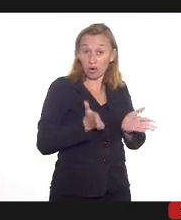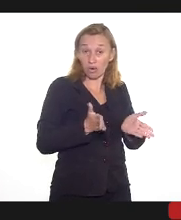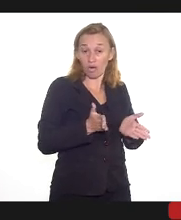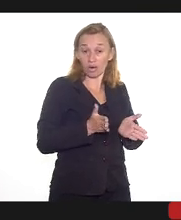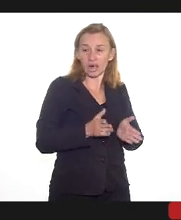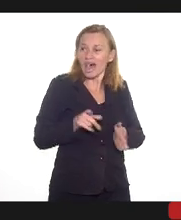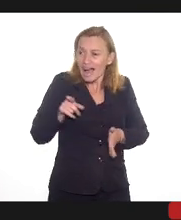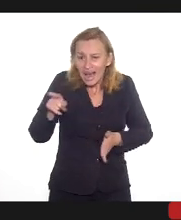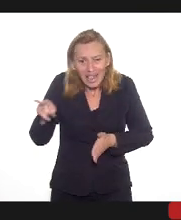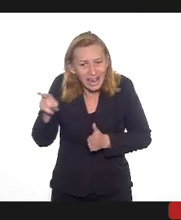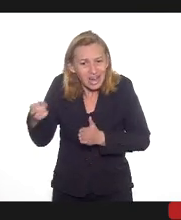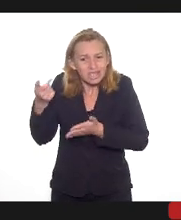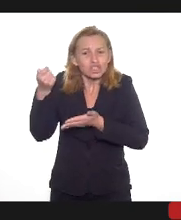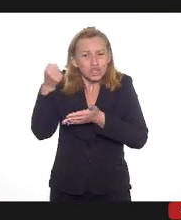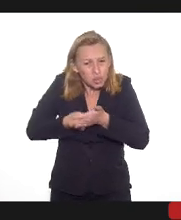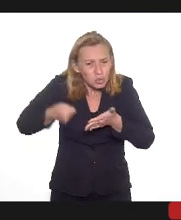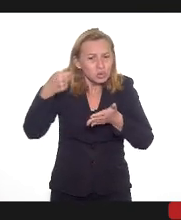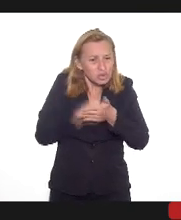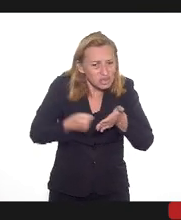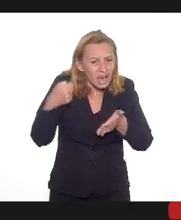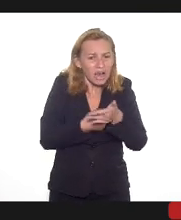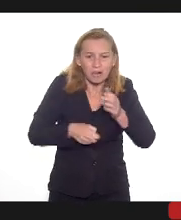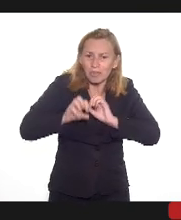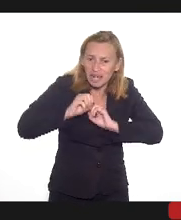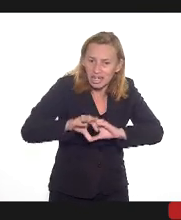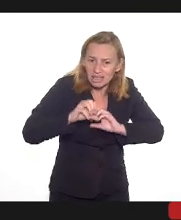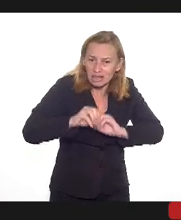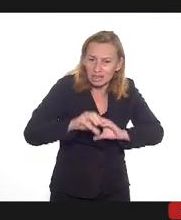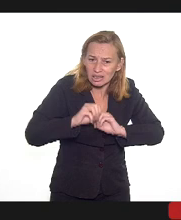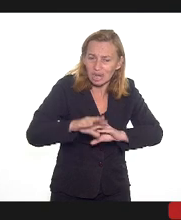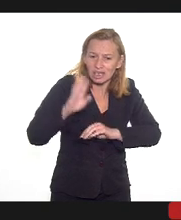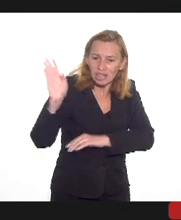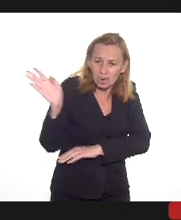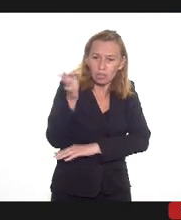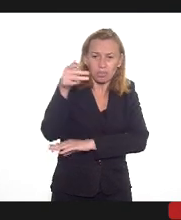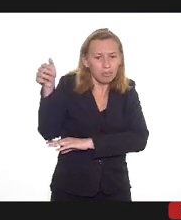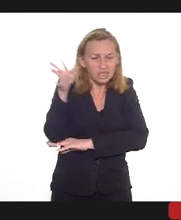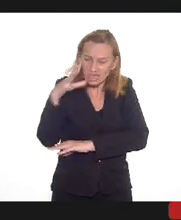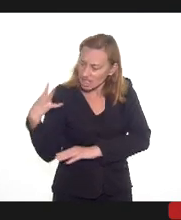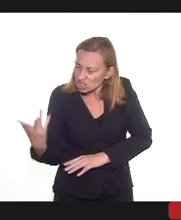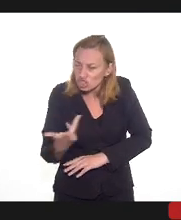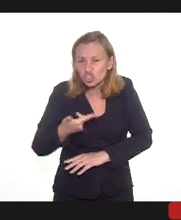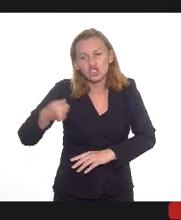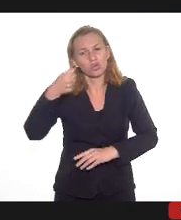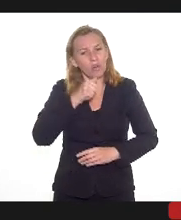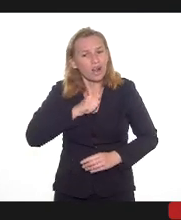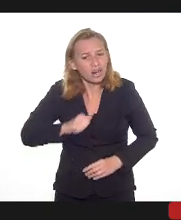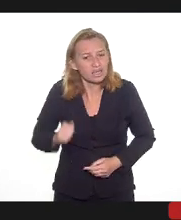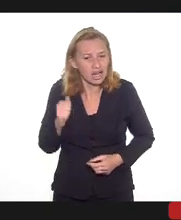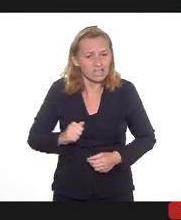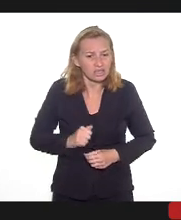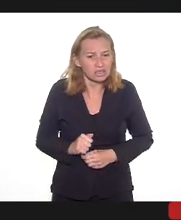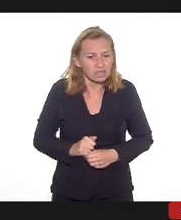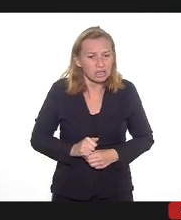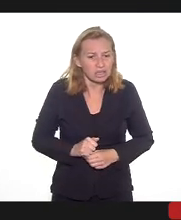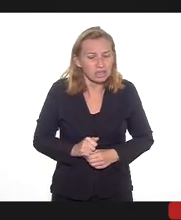que lutaram para que a educação pudesse manter uma bandeira de qualidade em meio a tanta